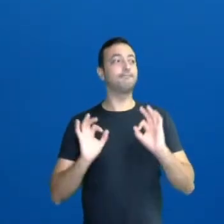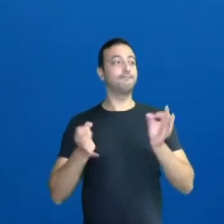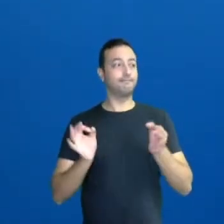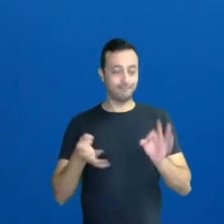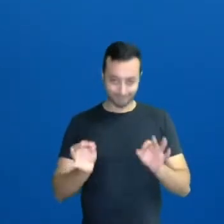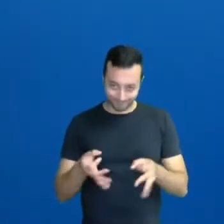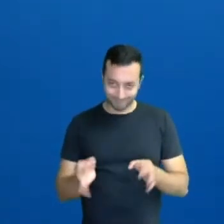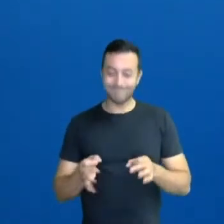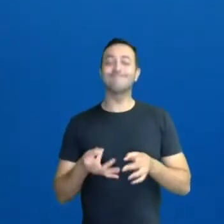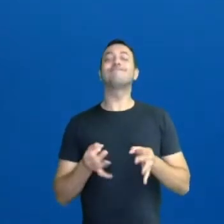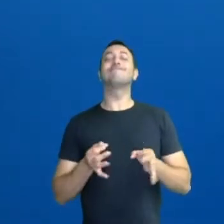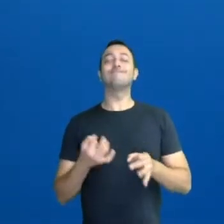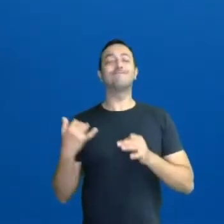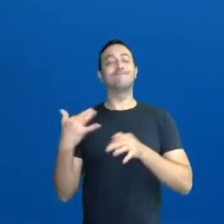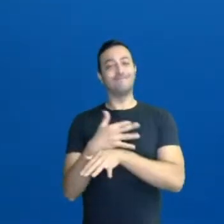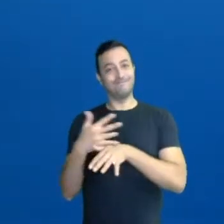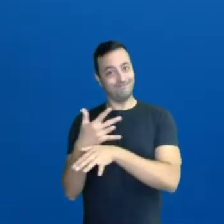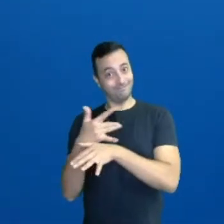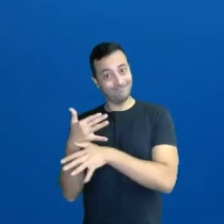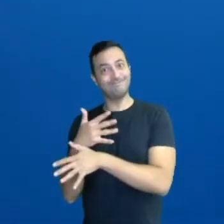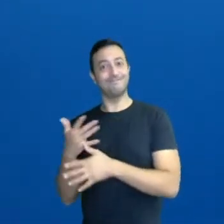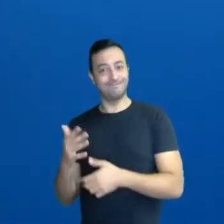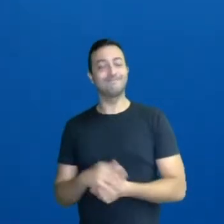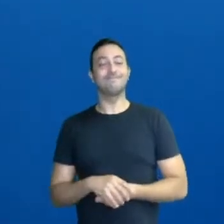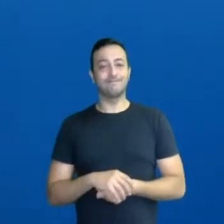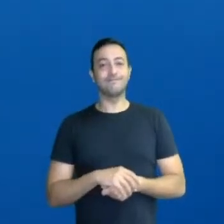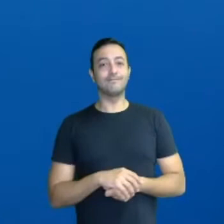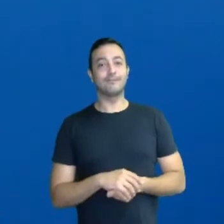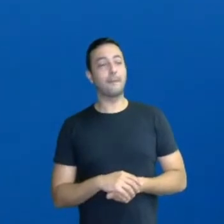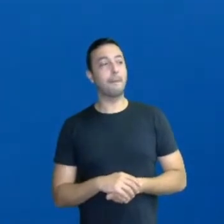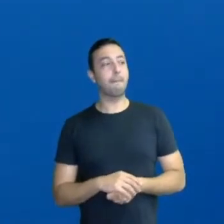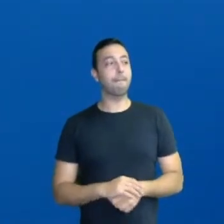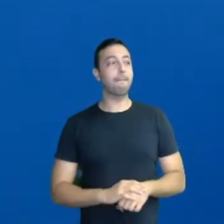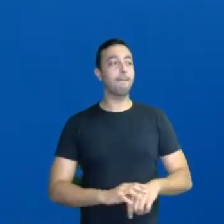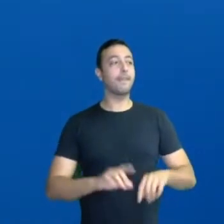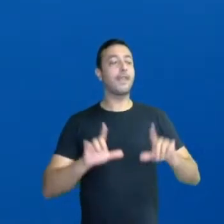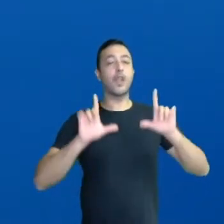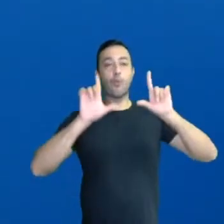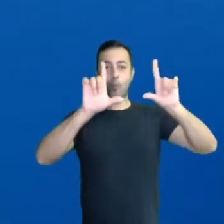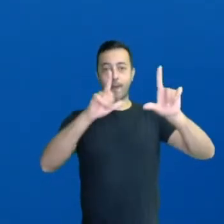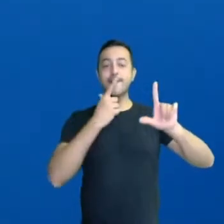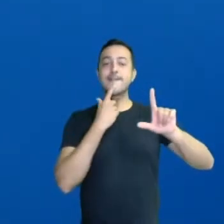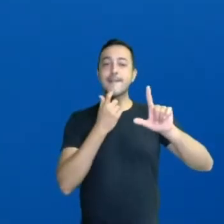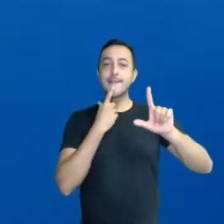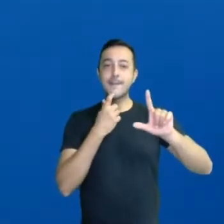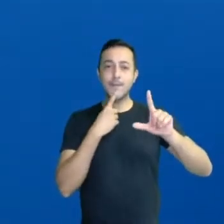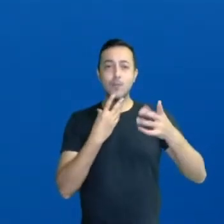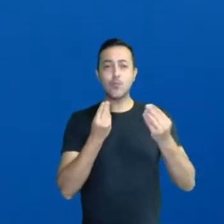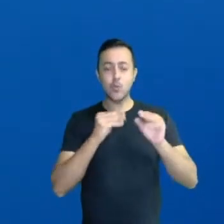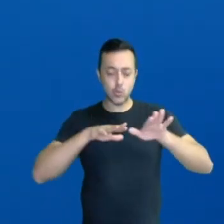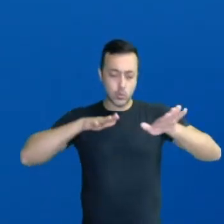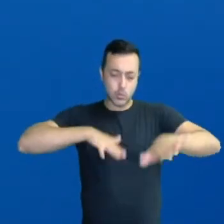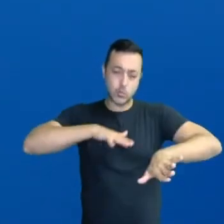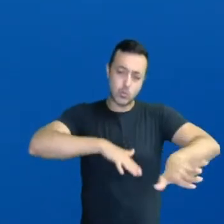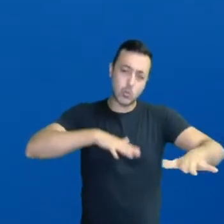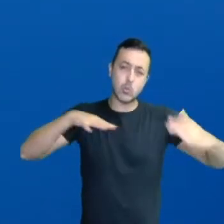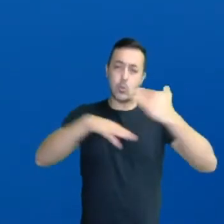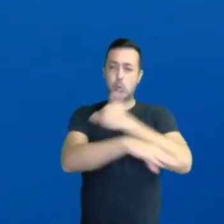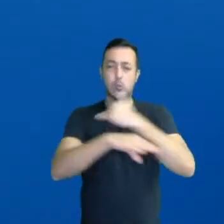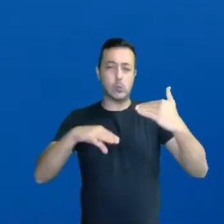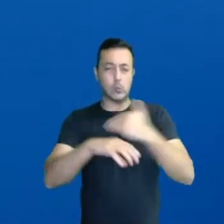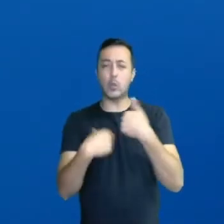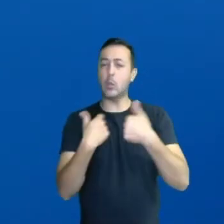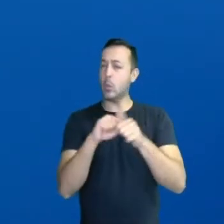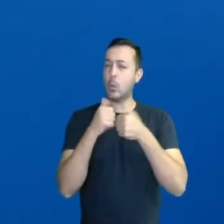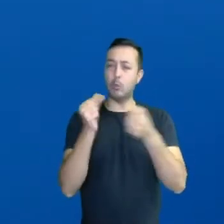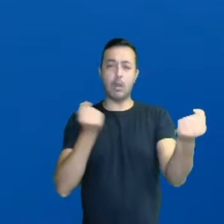Isso, para a zona urbana. Nesse quadradinho vermelho, muito trânsito, ônibus para lá e para cá,